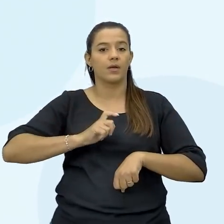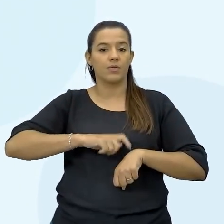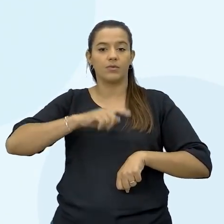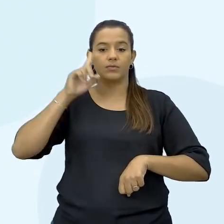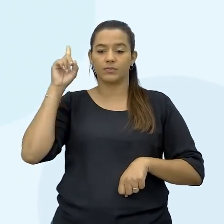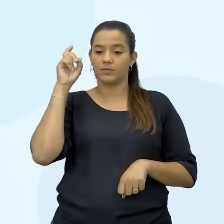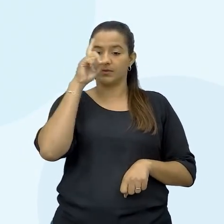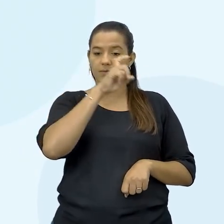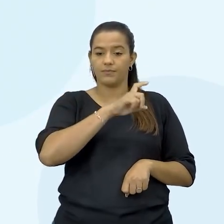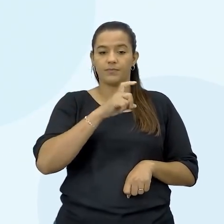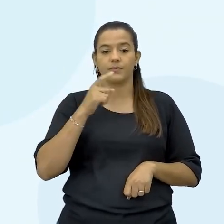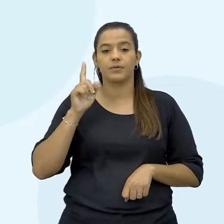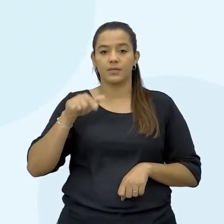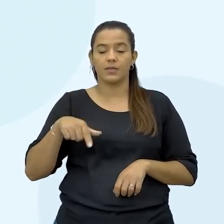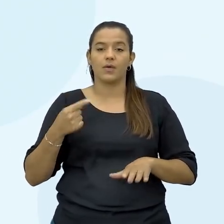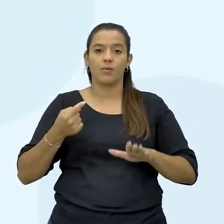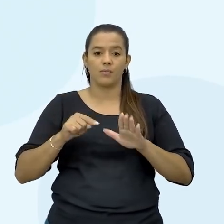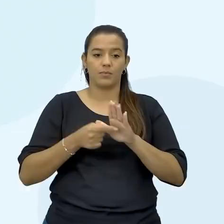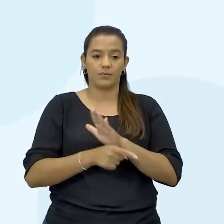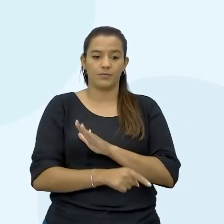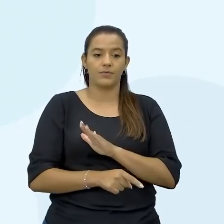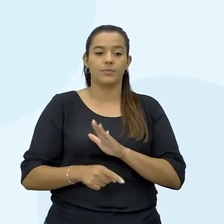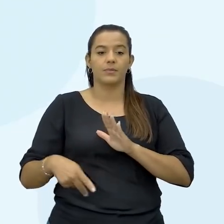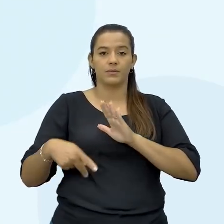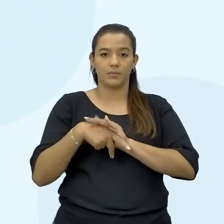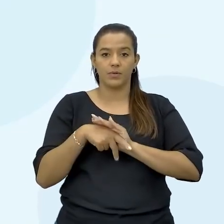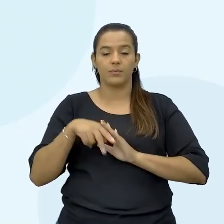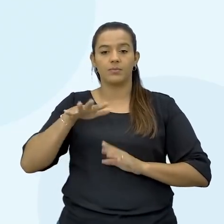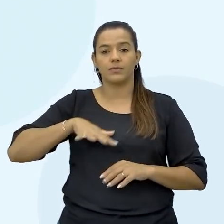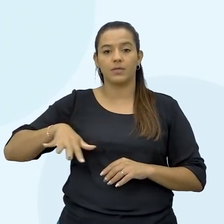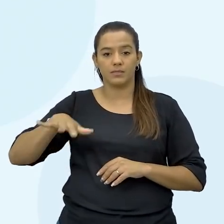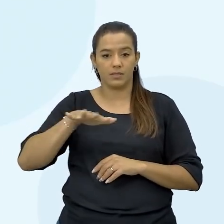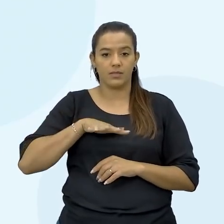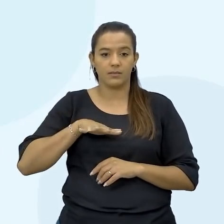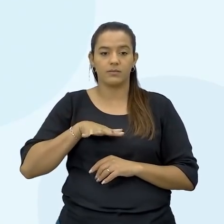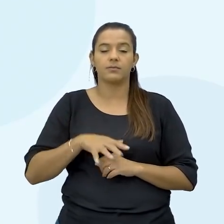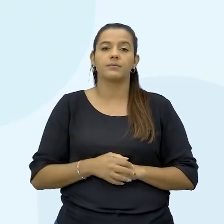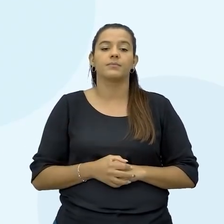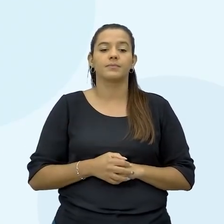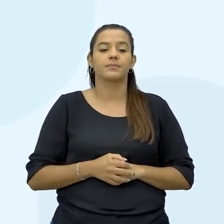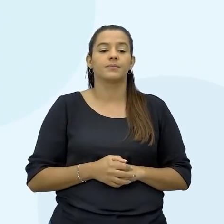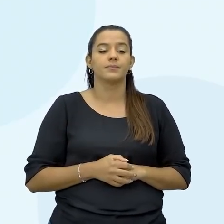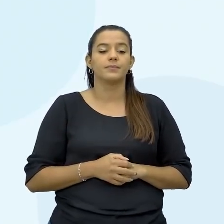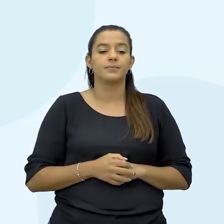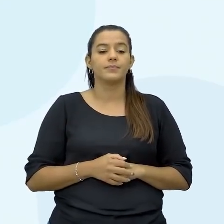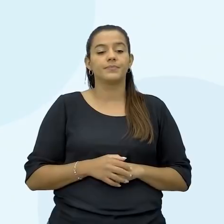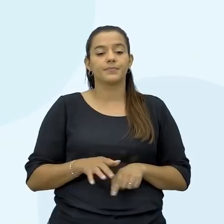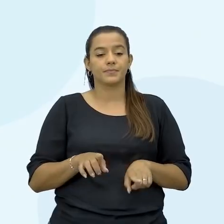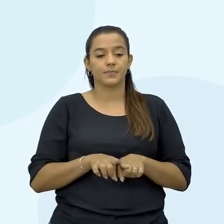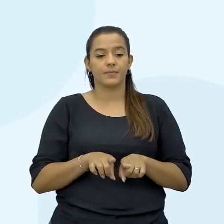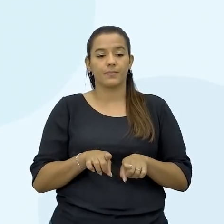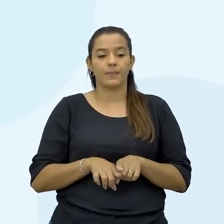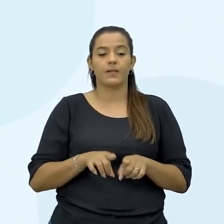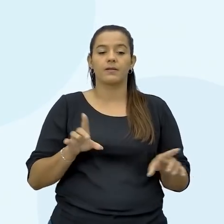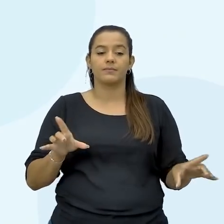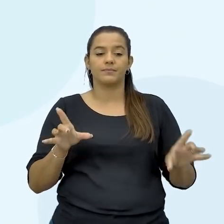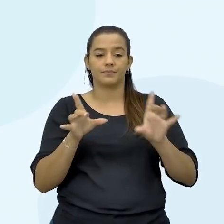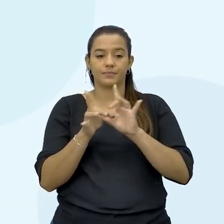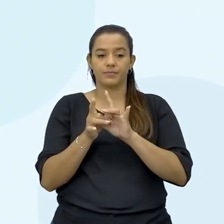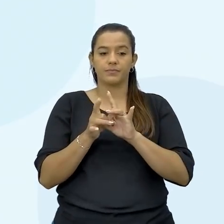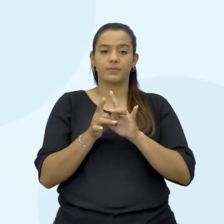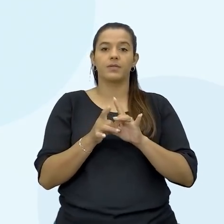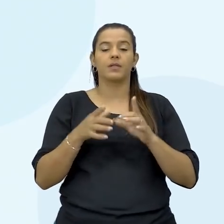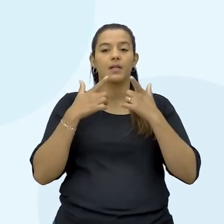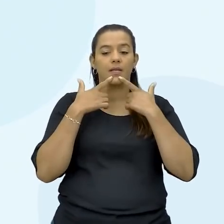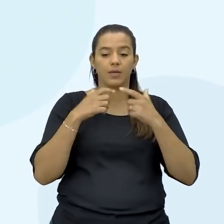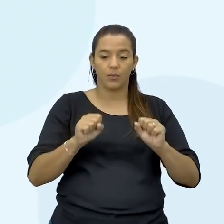que é o nosso aprofundamento específico, né, deste ATPC. Ele é uma integração das áreas